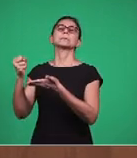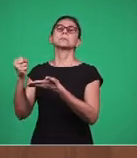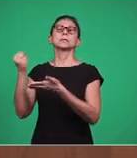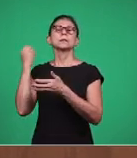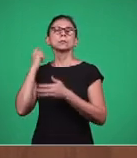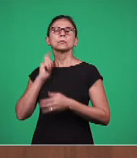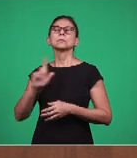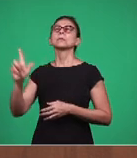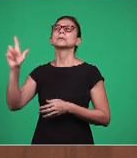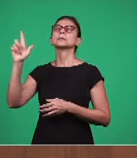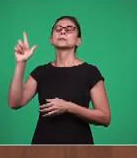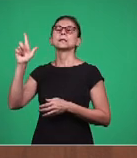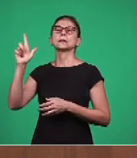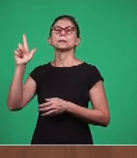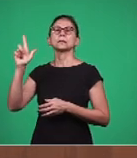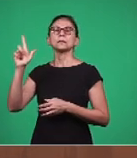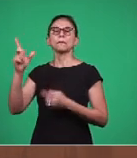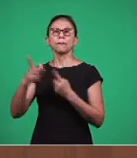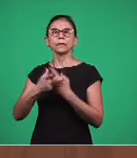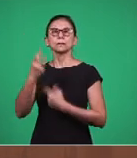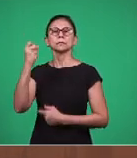esse momento